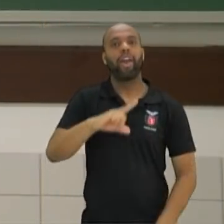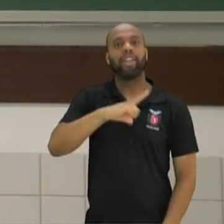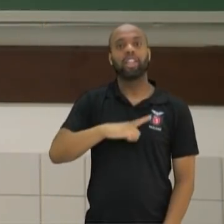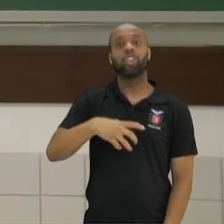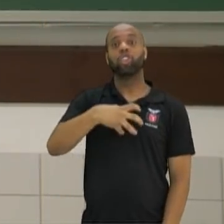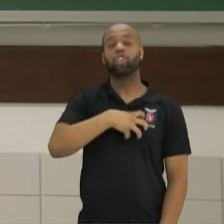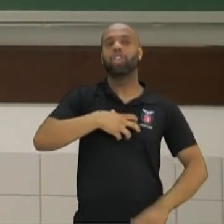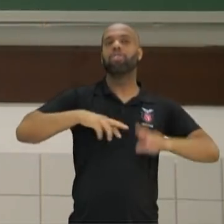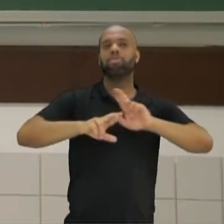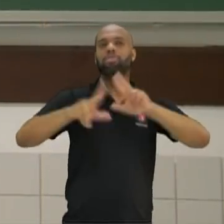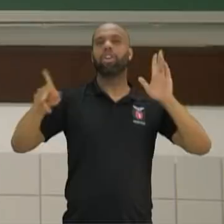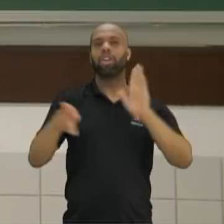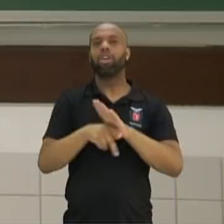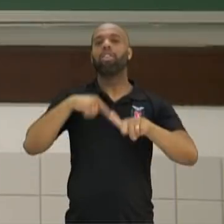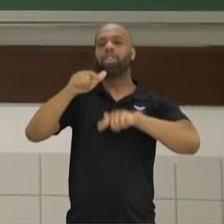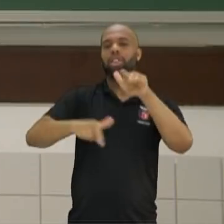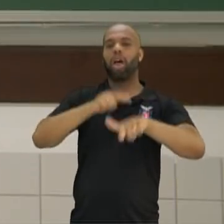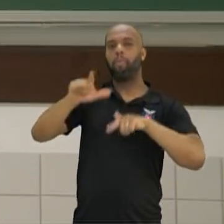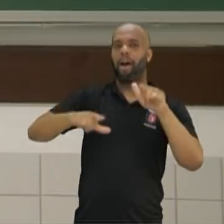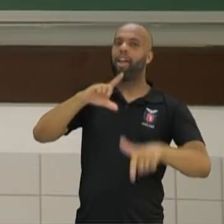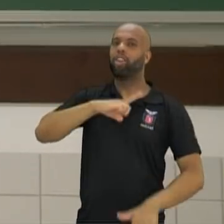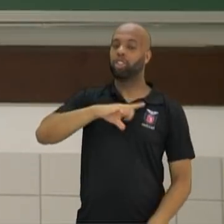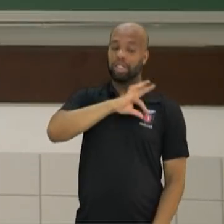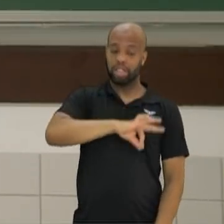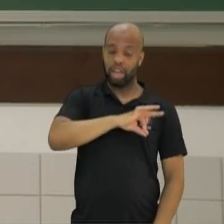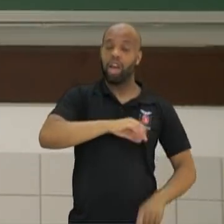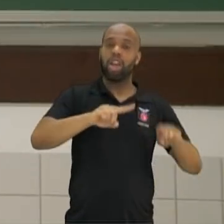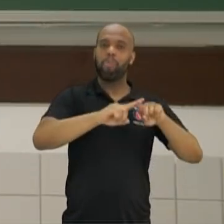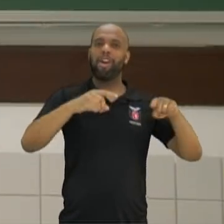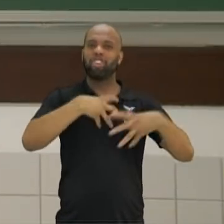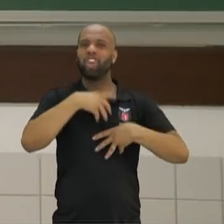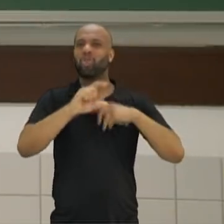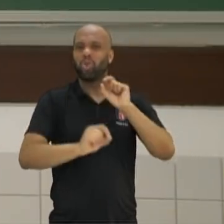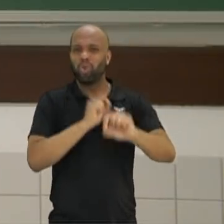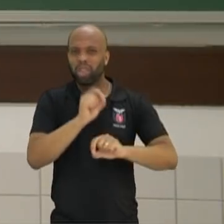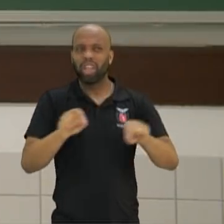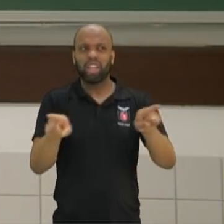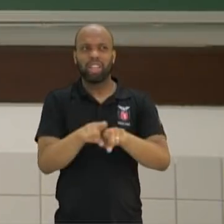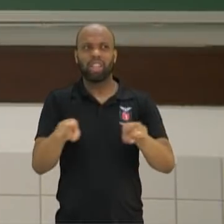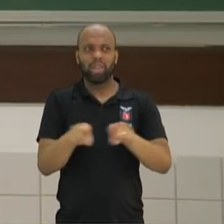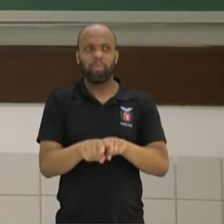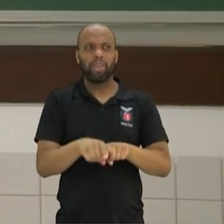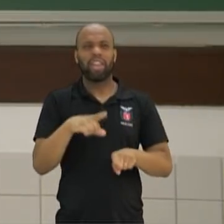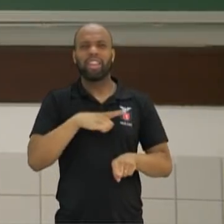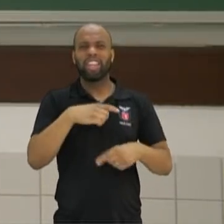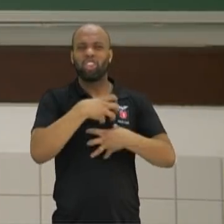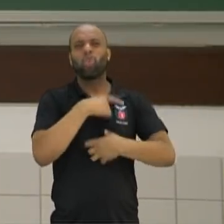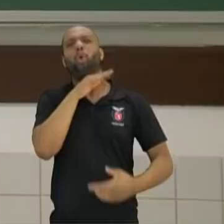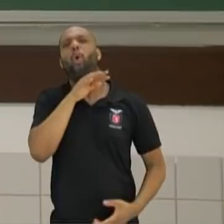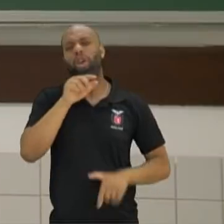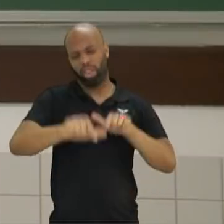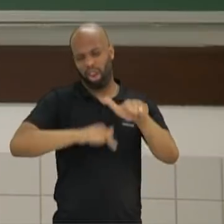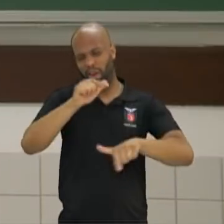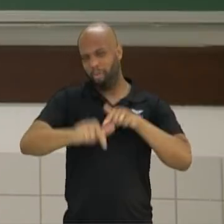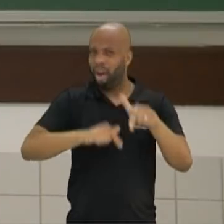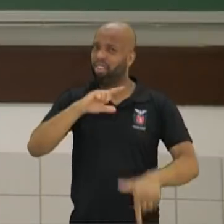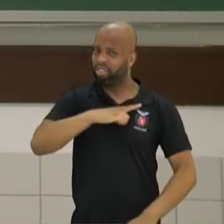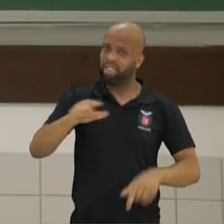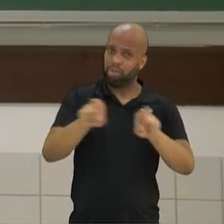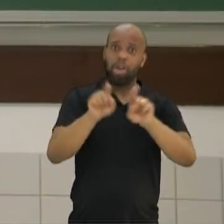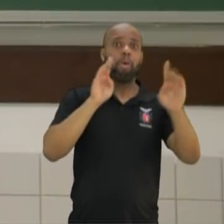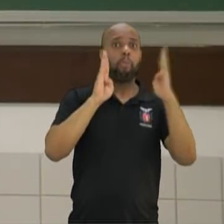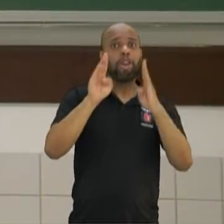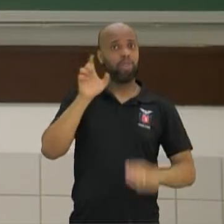forma diferenciada de trabalho, mas ainda considerado de uma maneira forte e insalubre. Lógico que